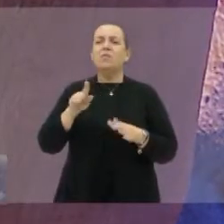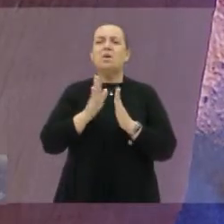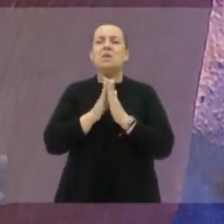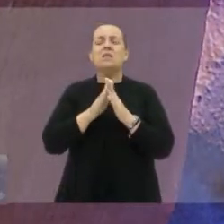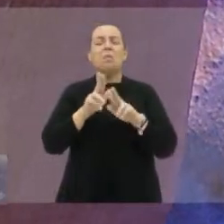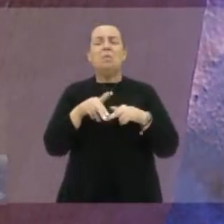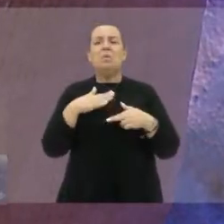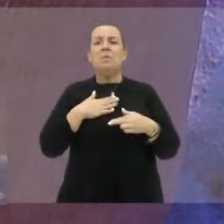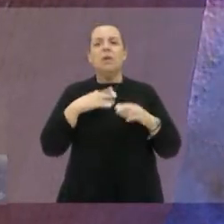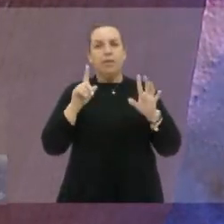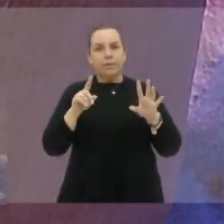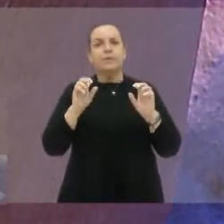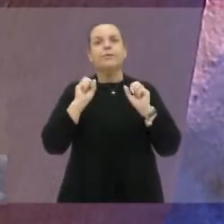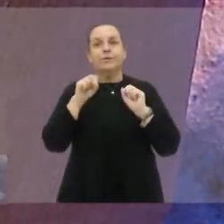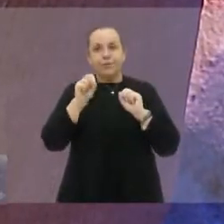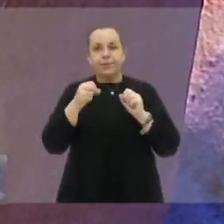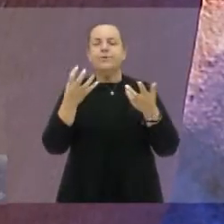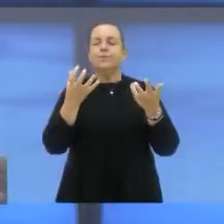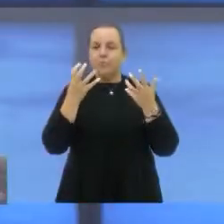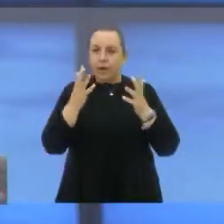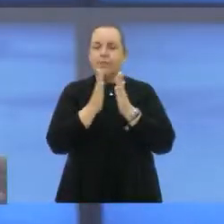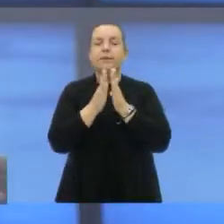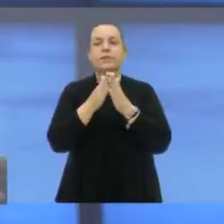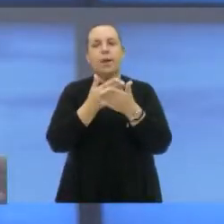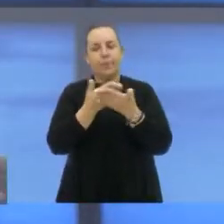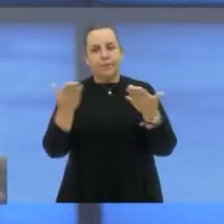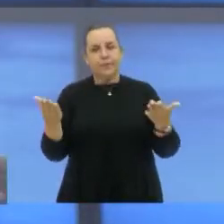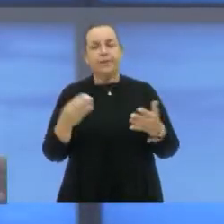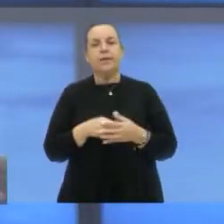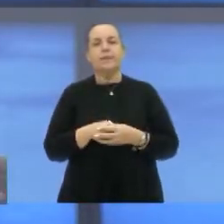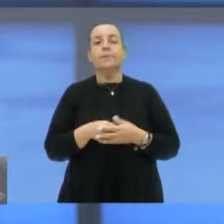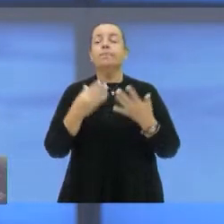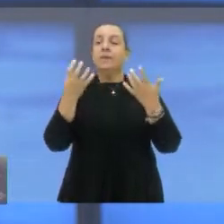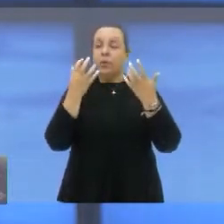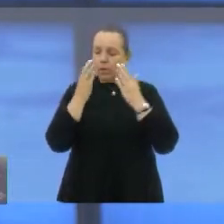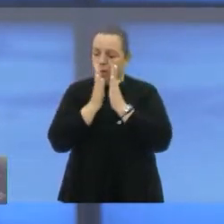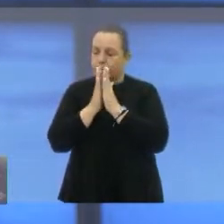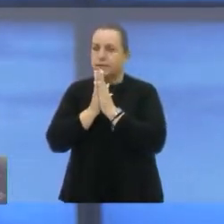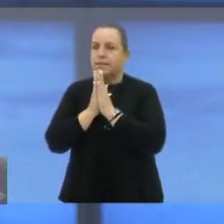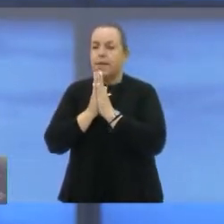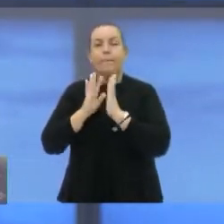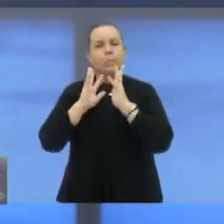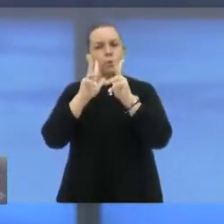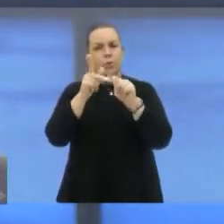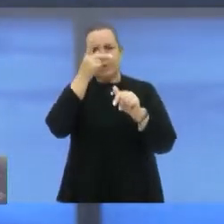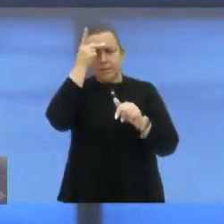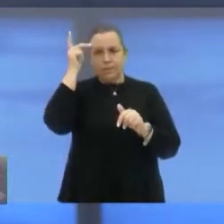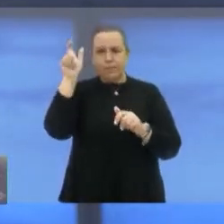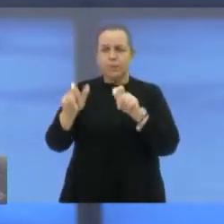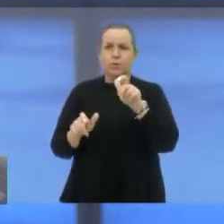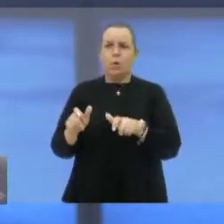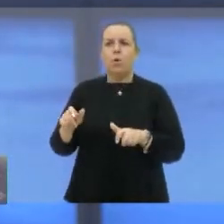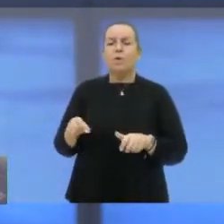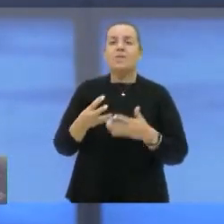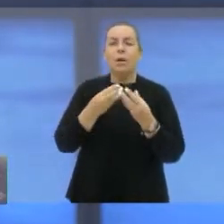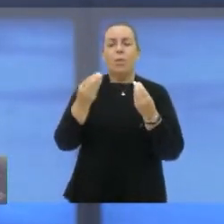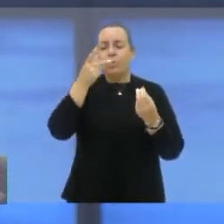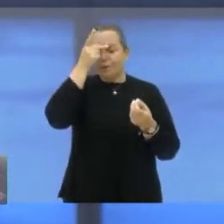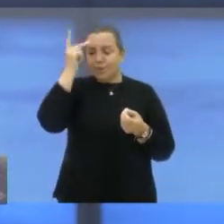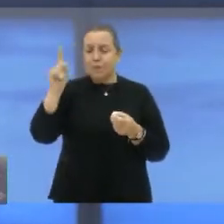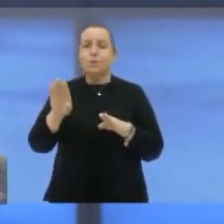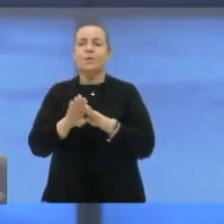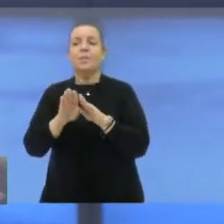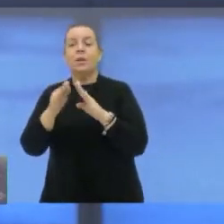É claro que eu quero orar por você. Eu quero orar por você. E estou orando por todos esses pedidos. E muitas pessoas estão